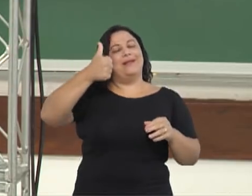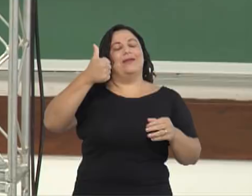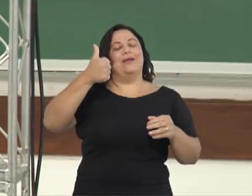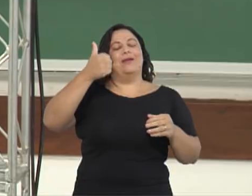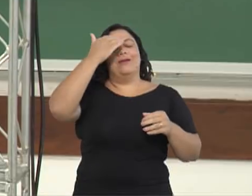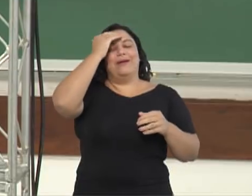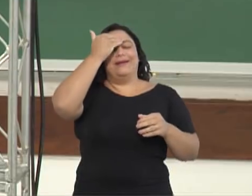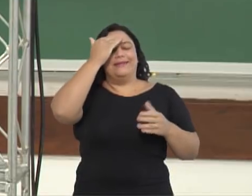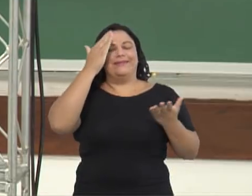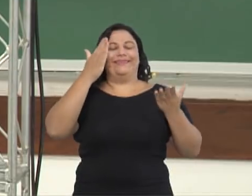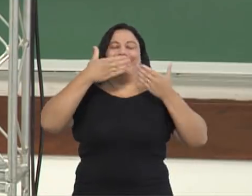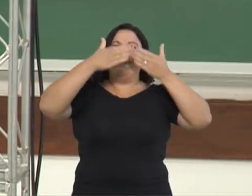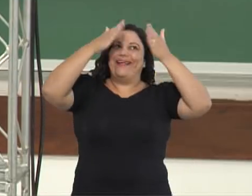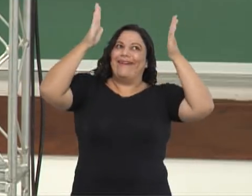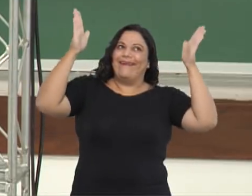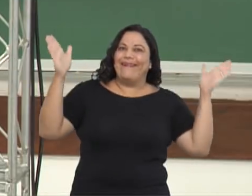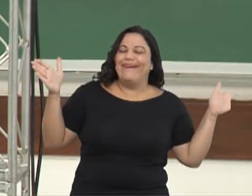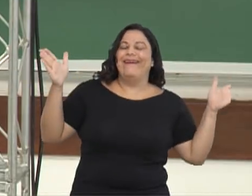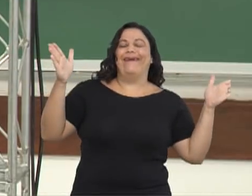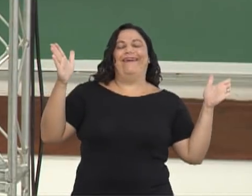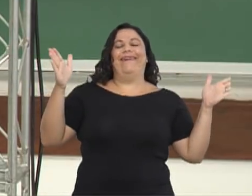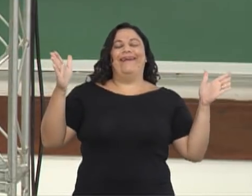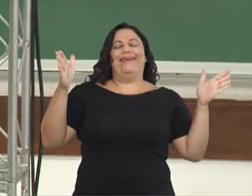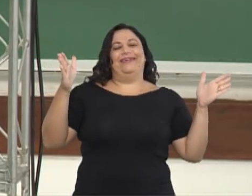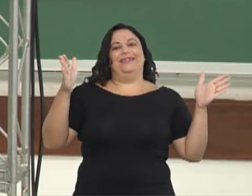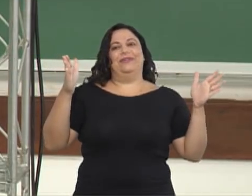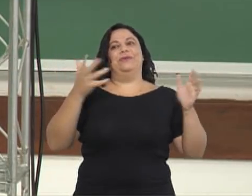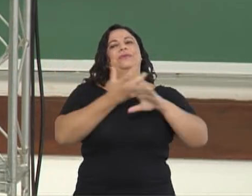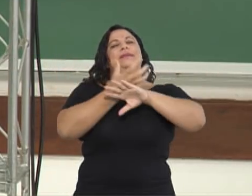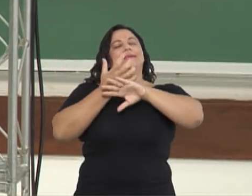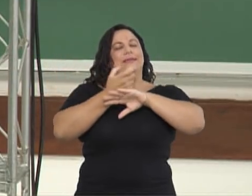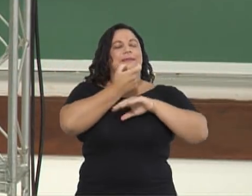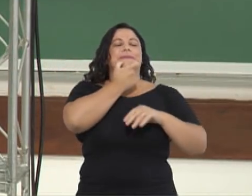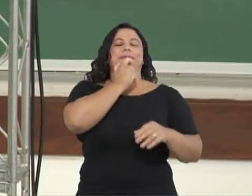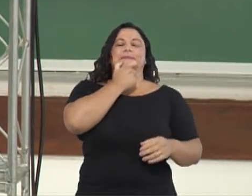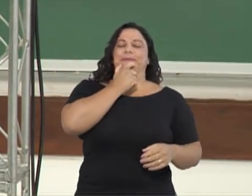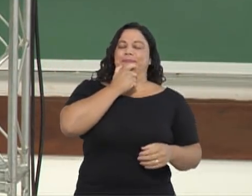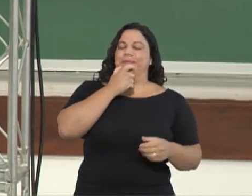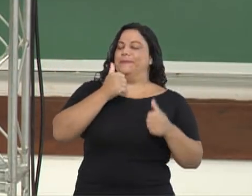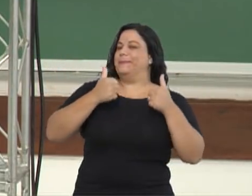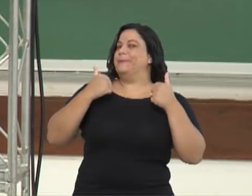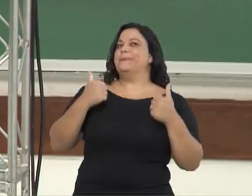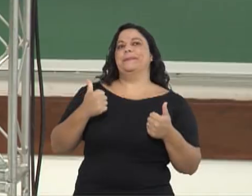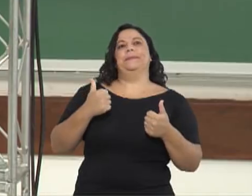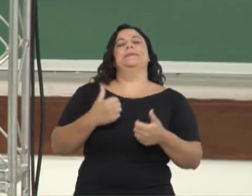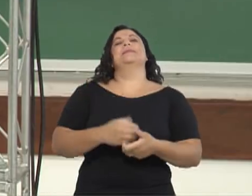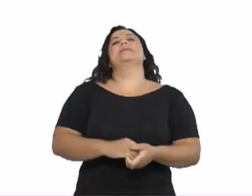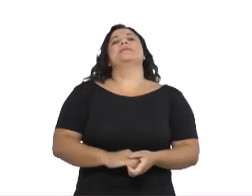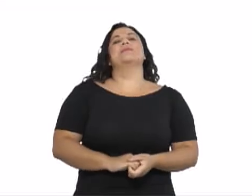principalmente na disciplina de língua inglesa. Então vamos pensar aqui um pouquinho.